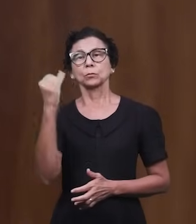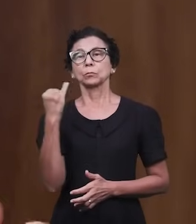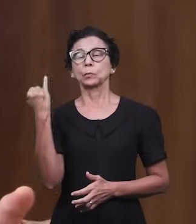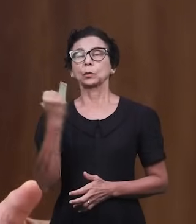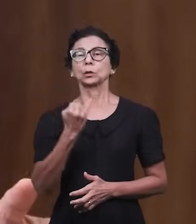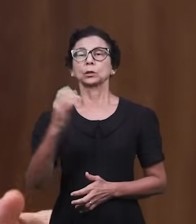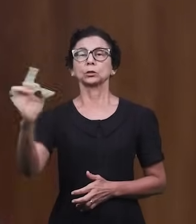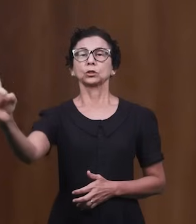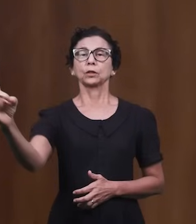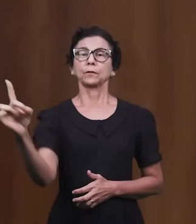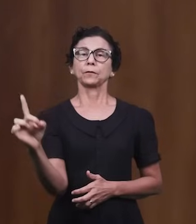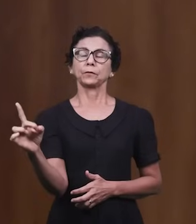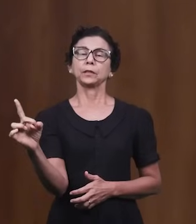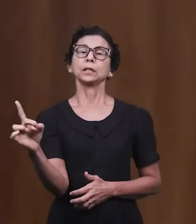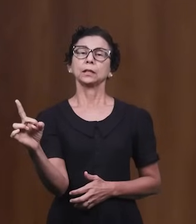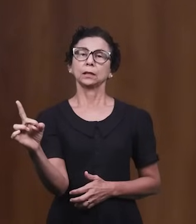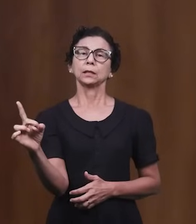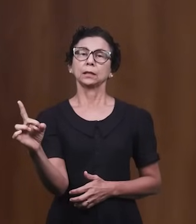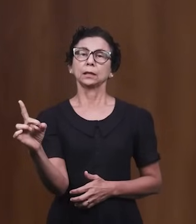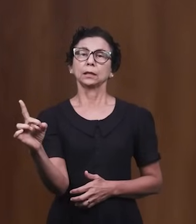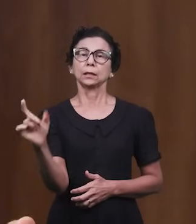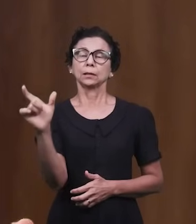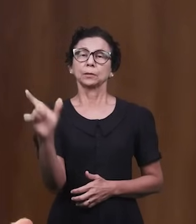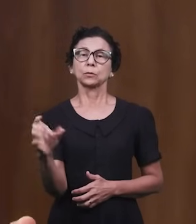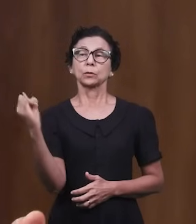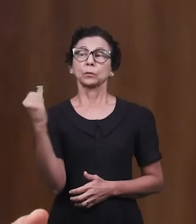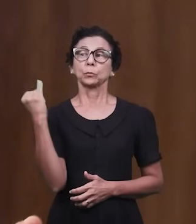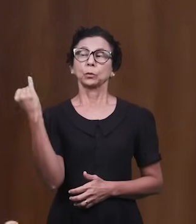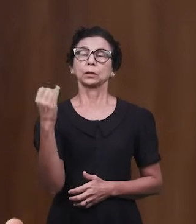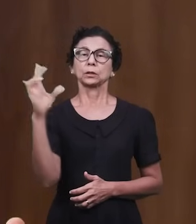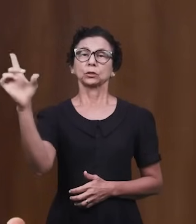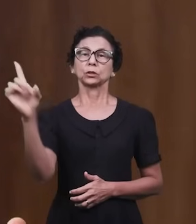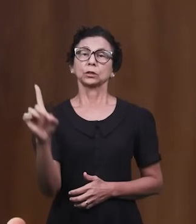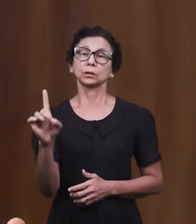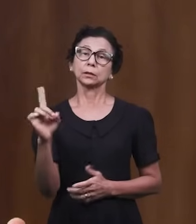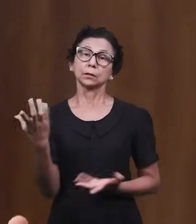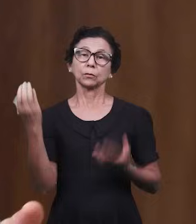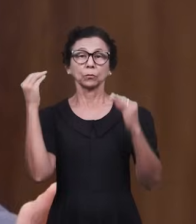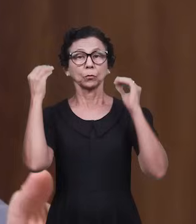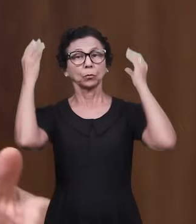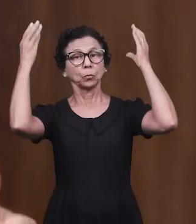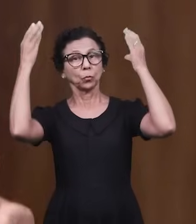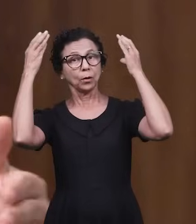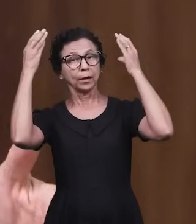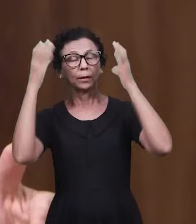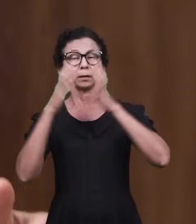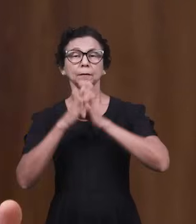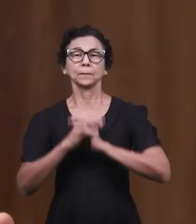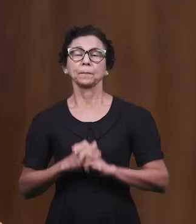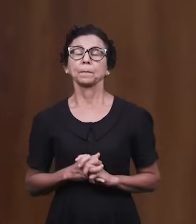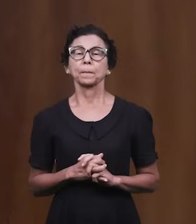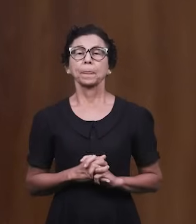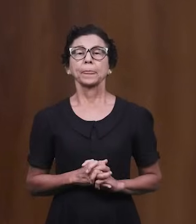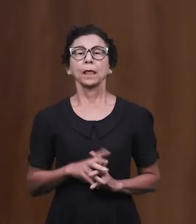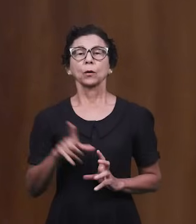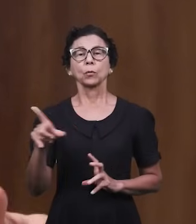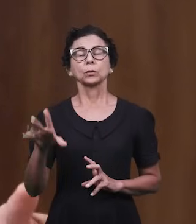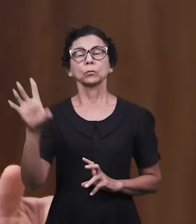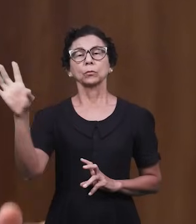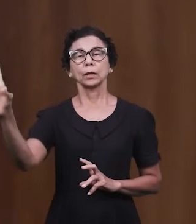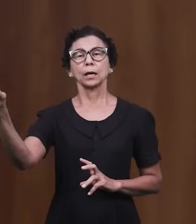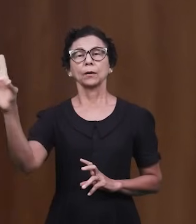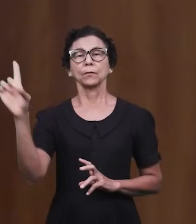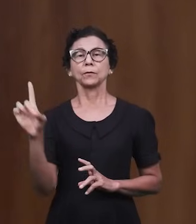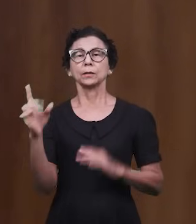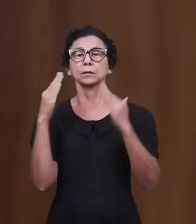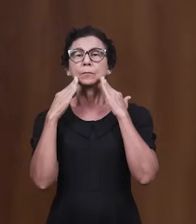importante. Essa figura mais importante que teria seria o rei. E quando o rei ele se apresentava num